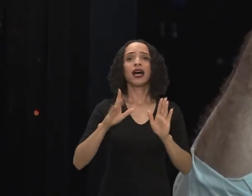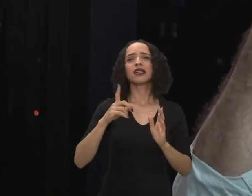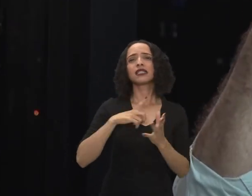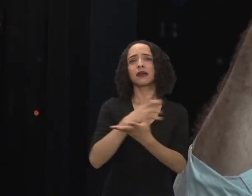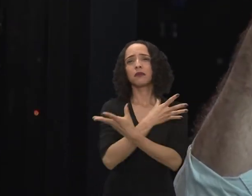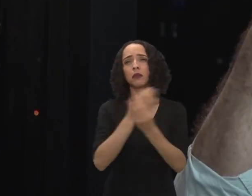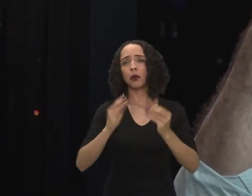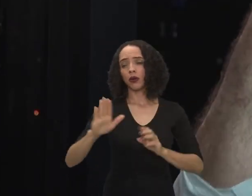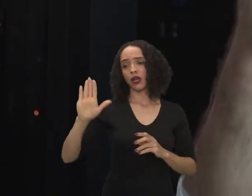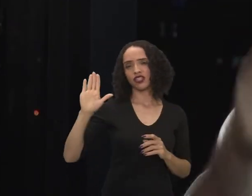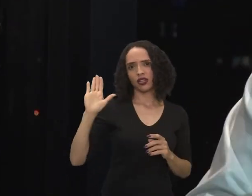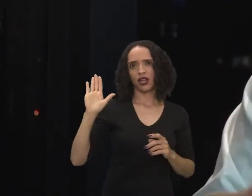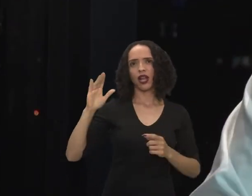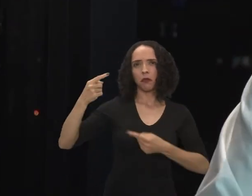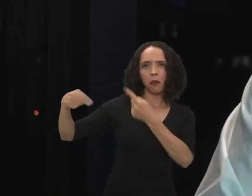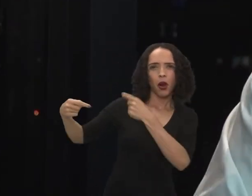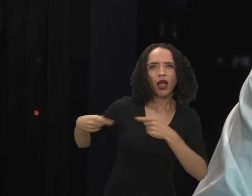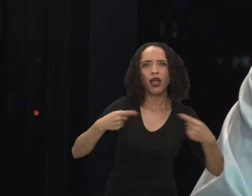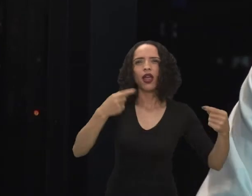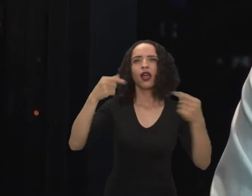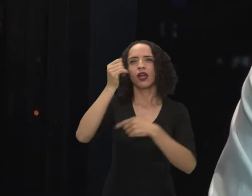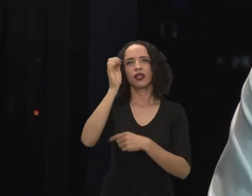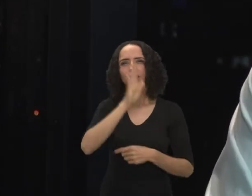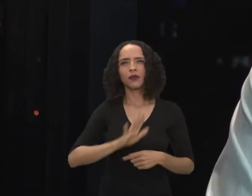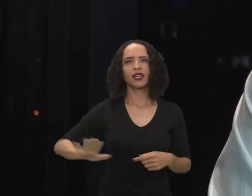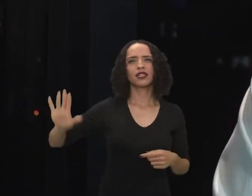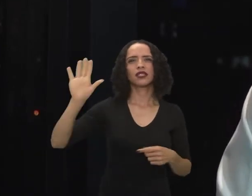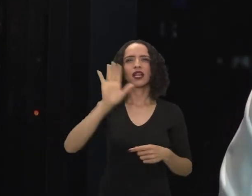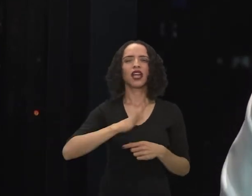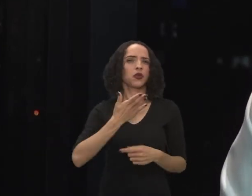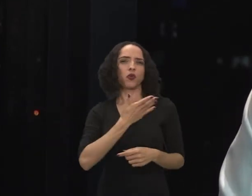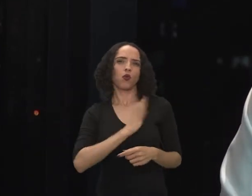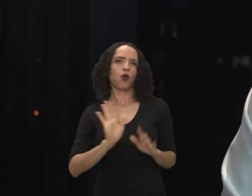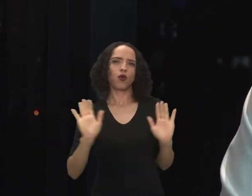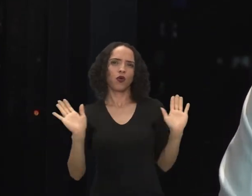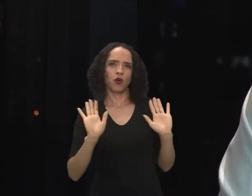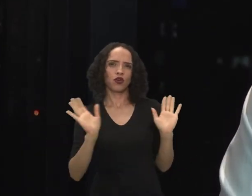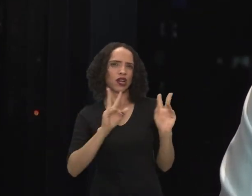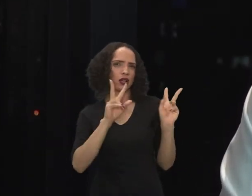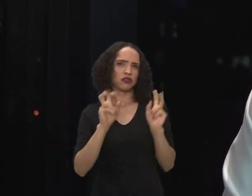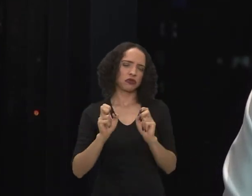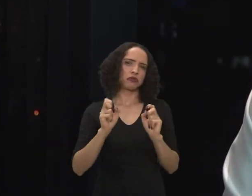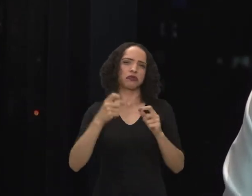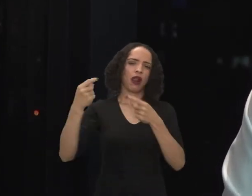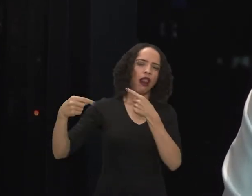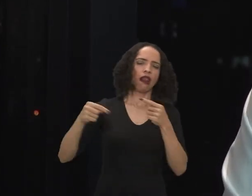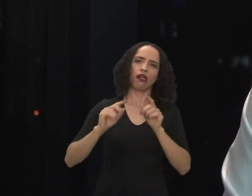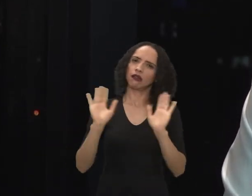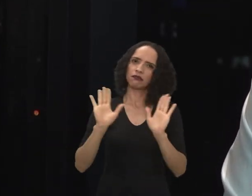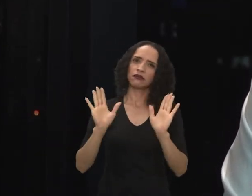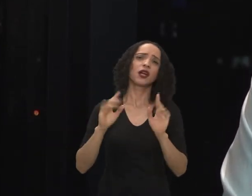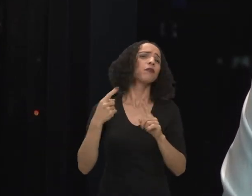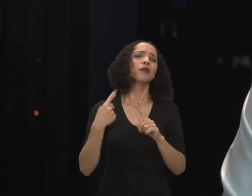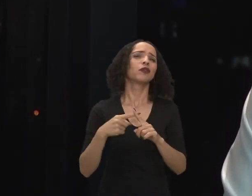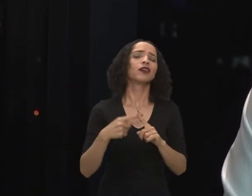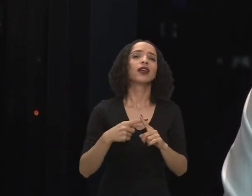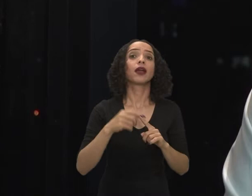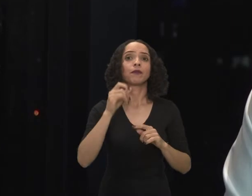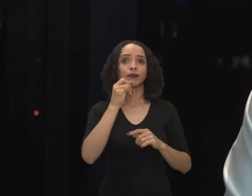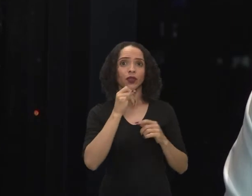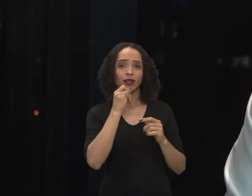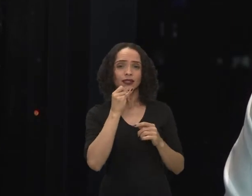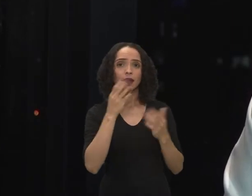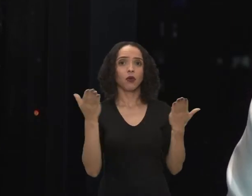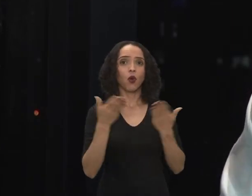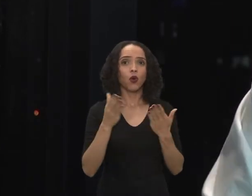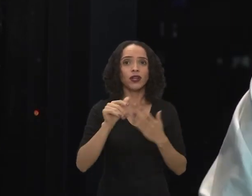dos candidatos, dos políticos brasileiros não gostam muito de falar disso, que é a questão agrária, a questão da distribuição das terras. As terras